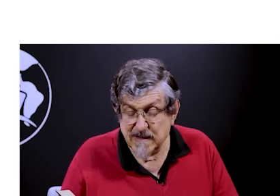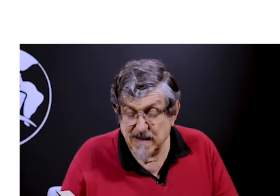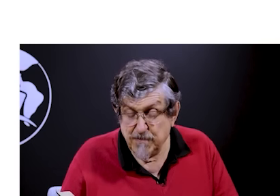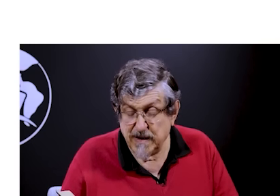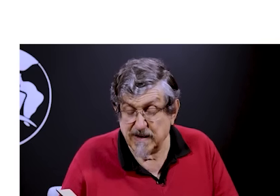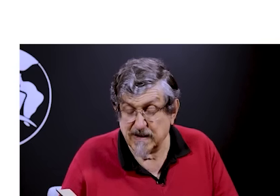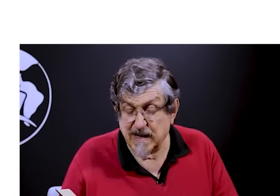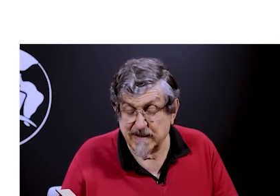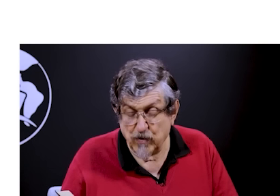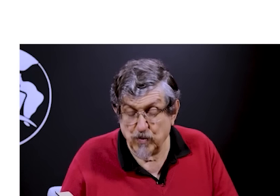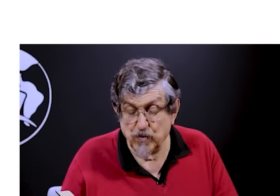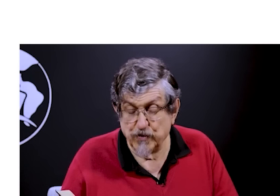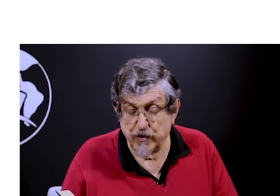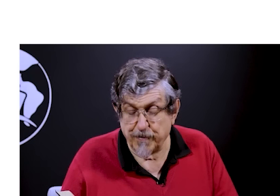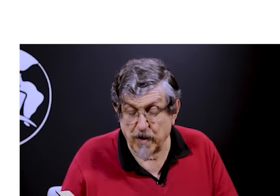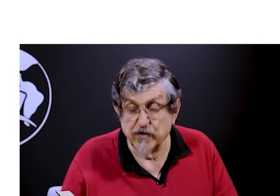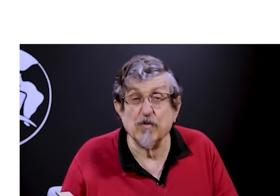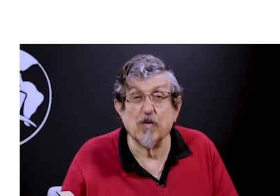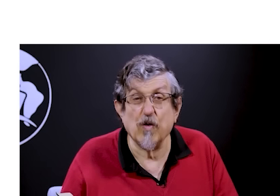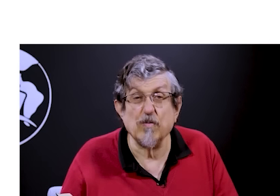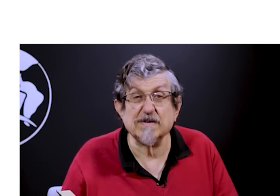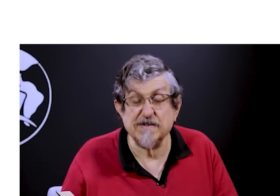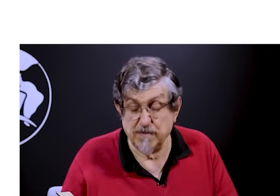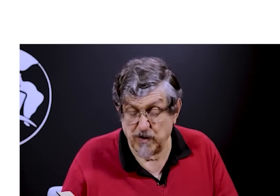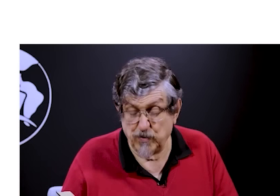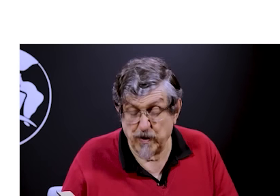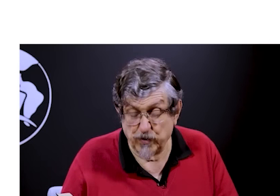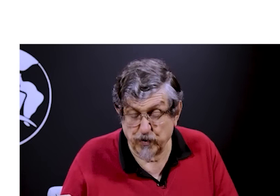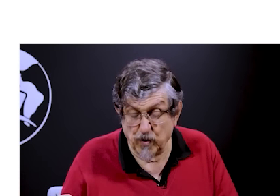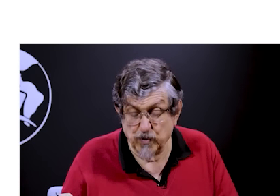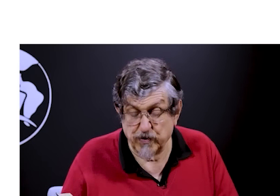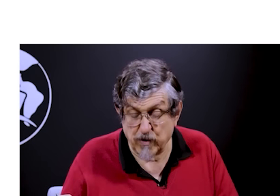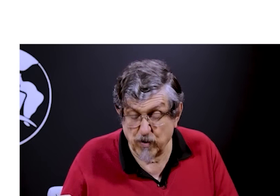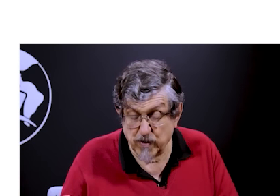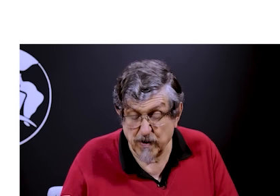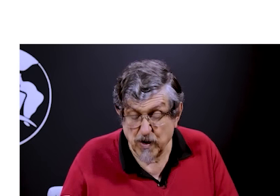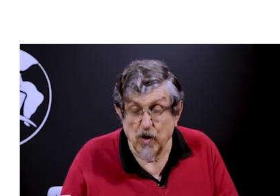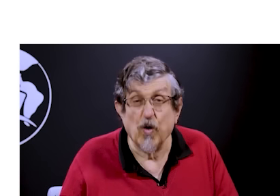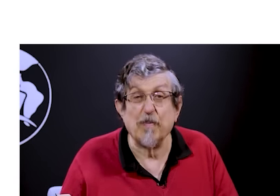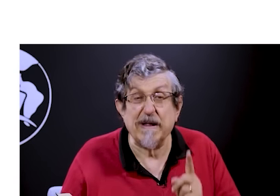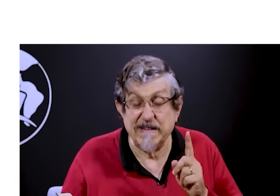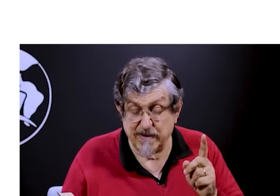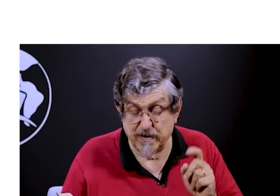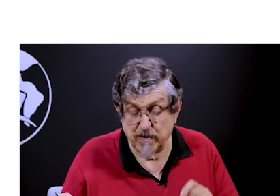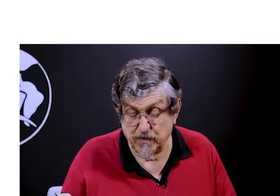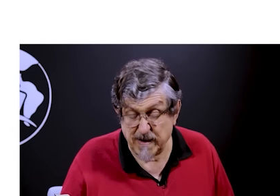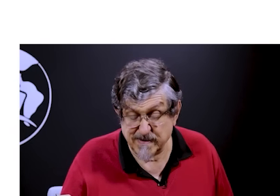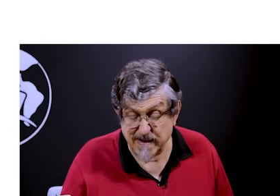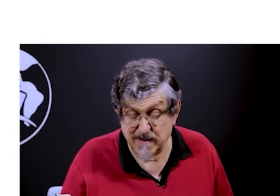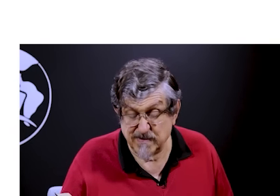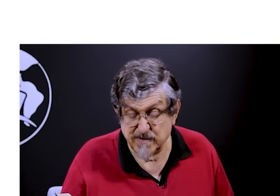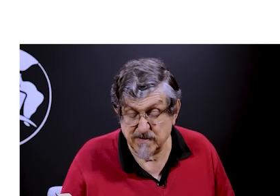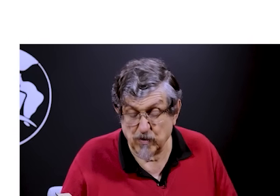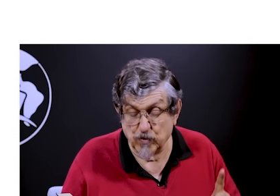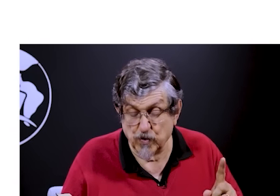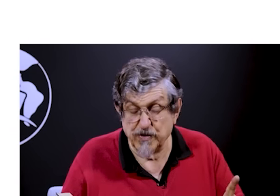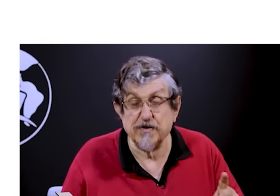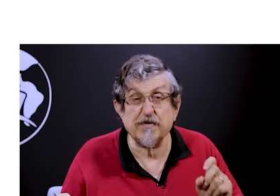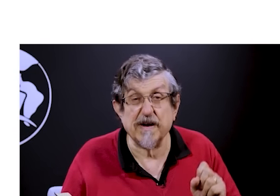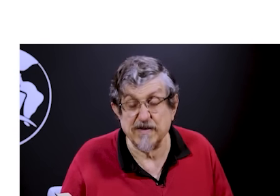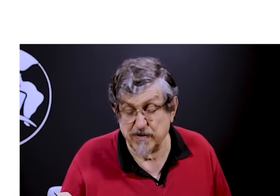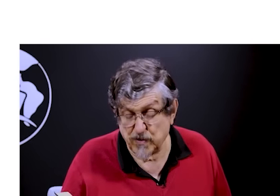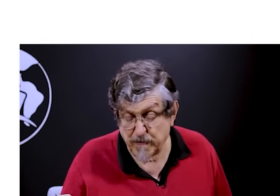mas cada um o seu próximo como a si mesmo eu sou o senhor obedeçam as minhas leis não